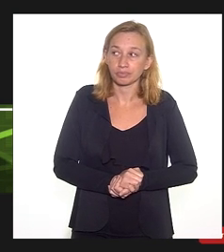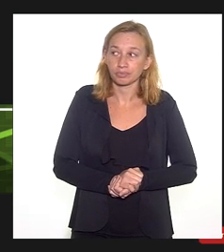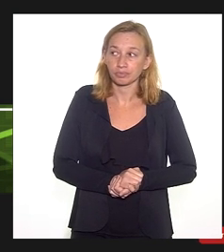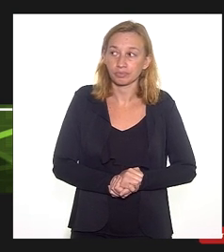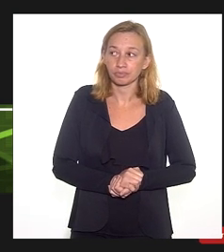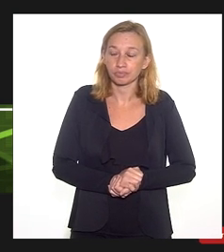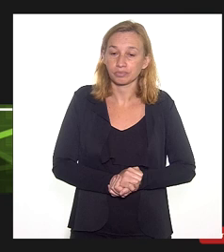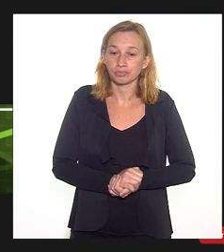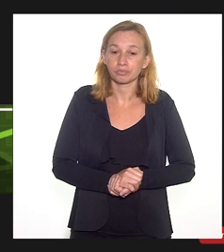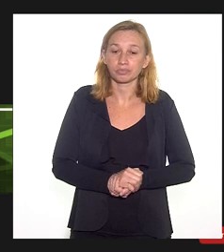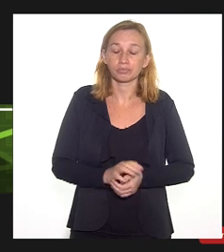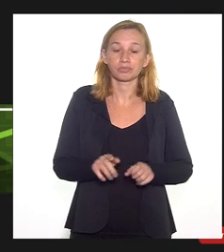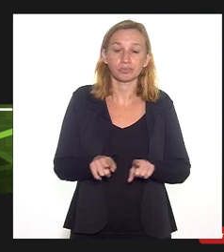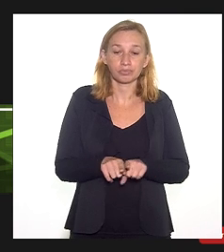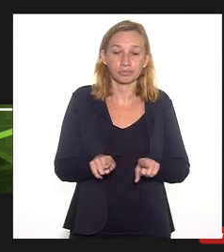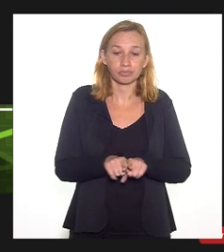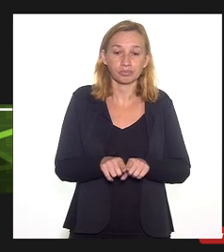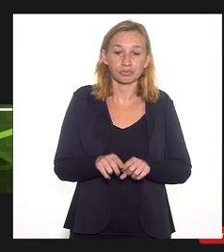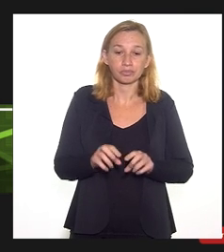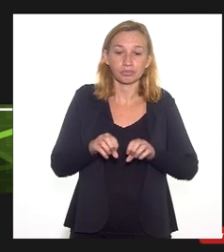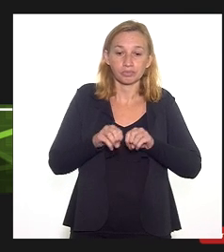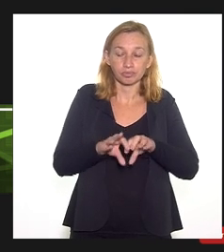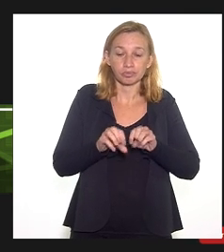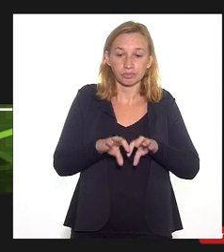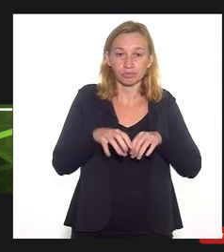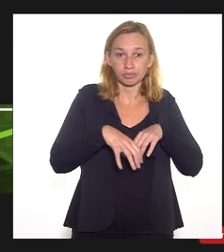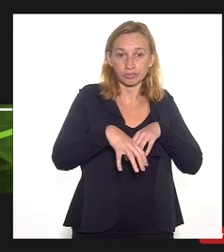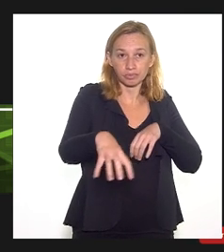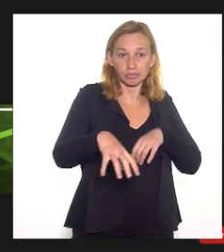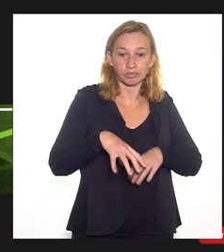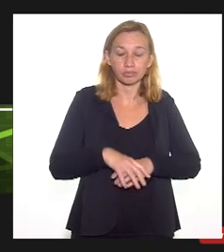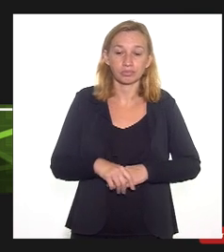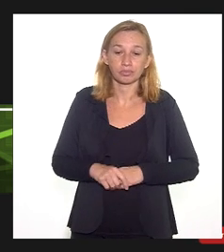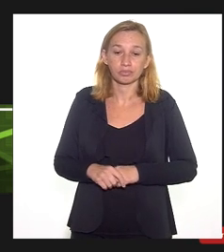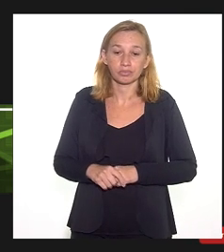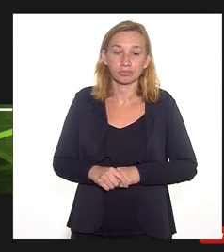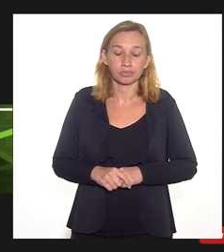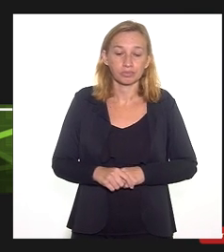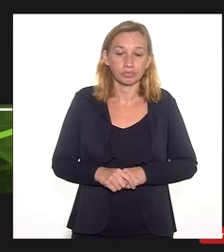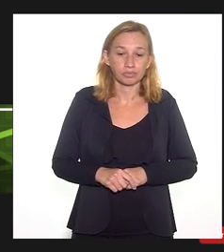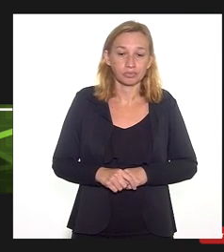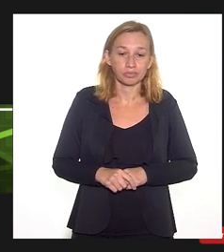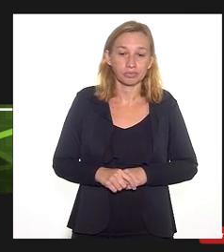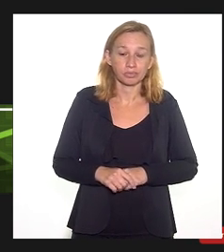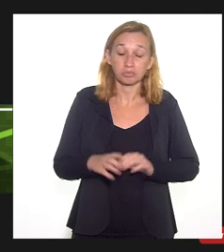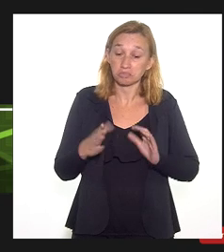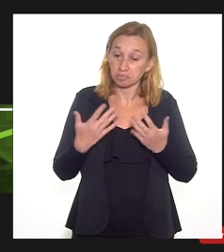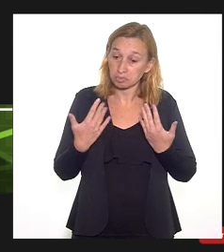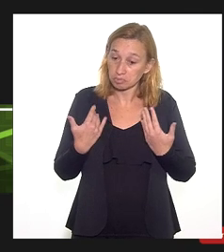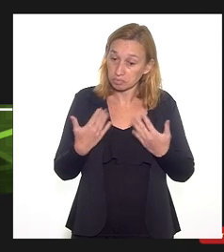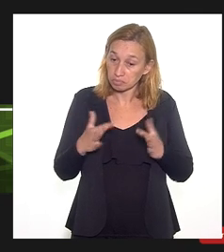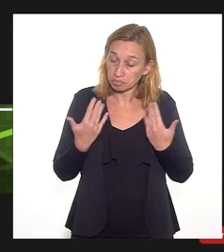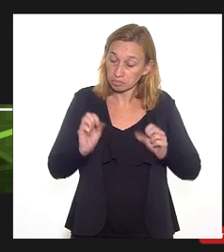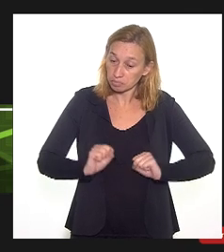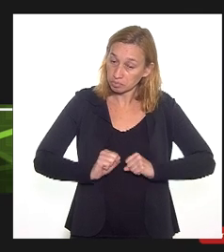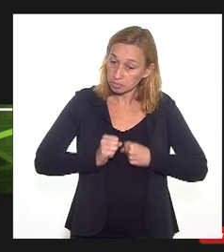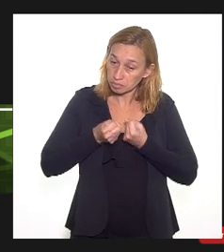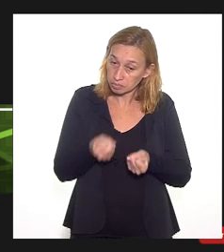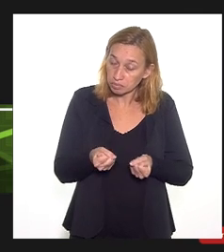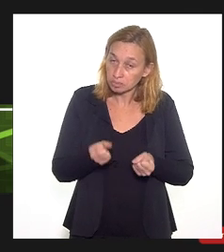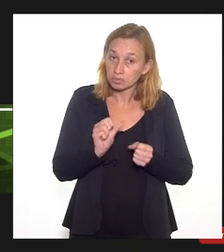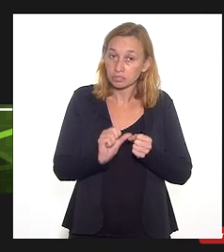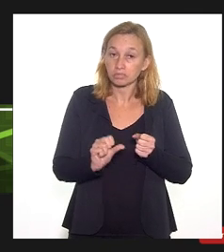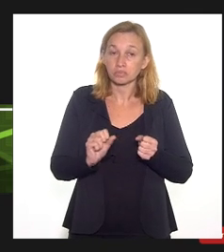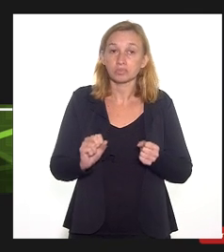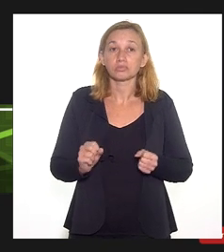nós temos também a questão do ensino remoto que apesar de ser absolutamente louvável o esforço que foi feito